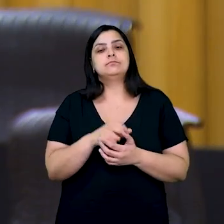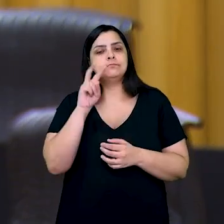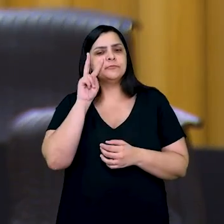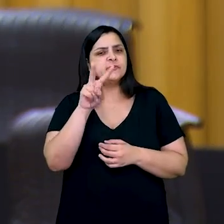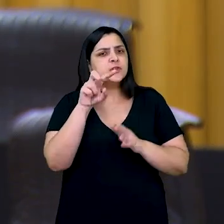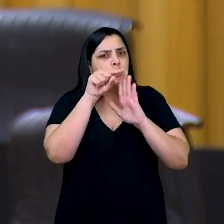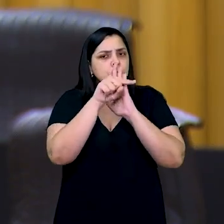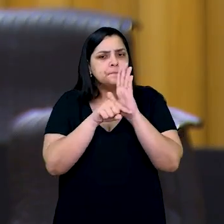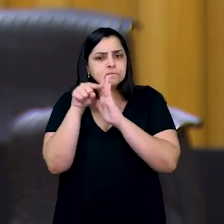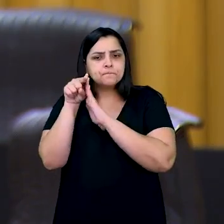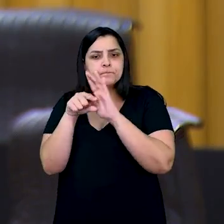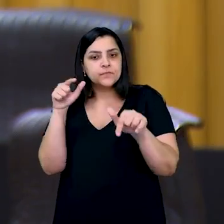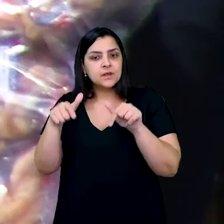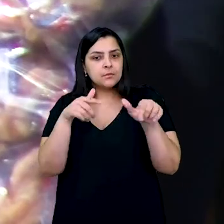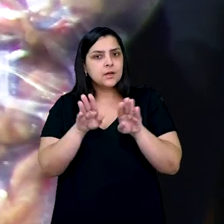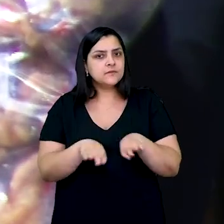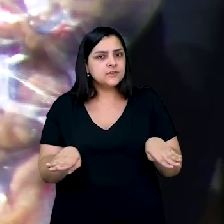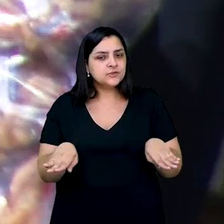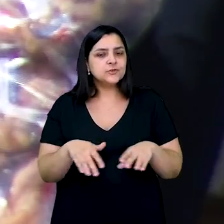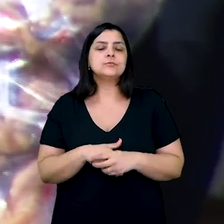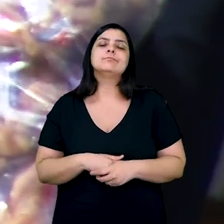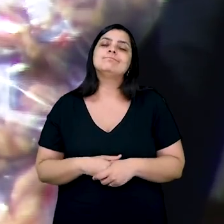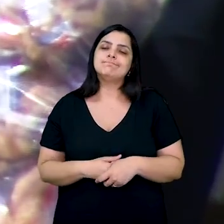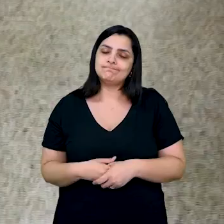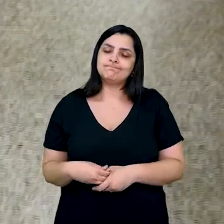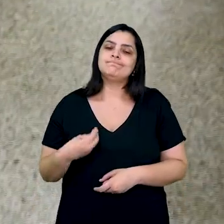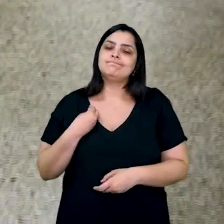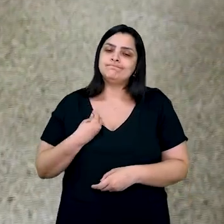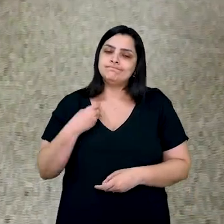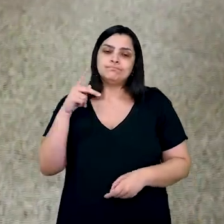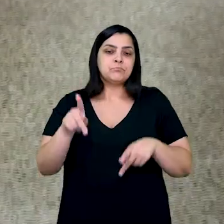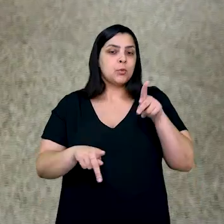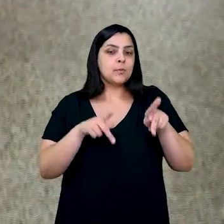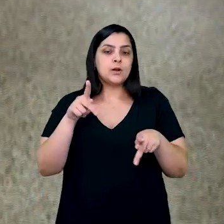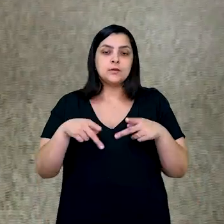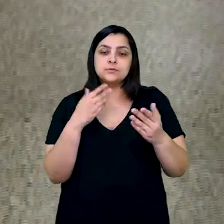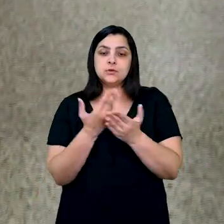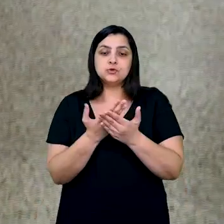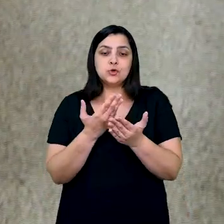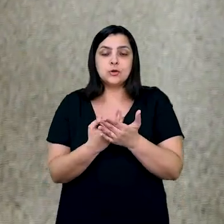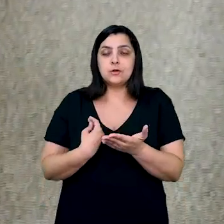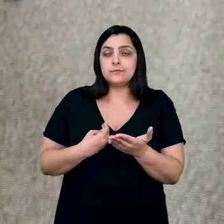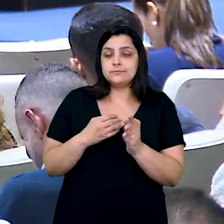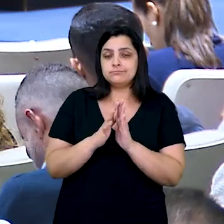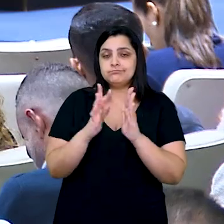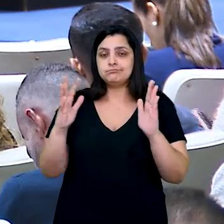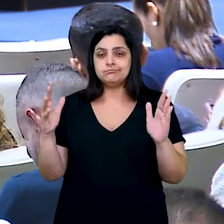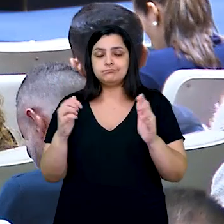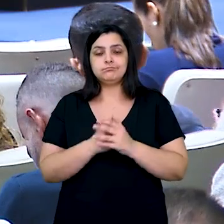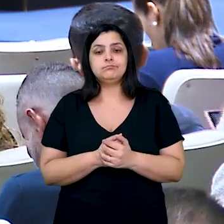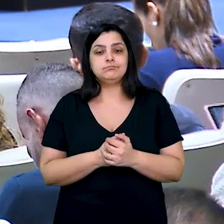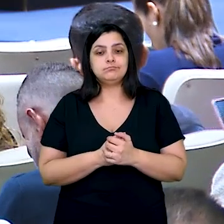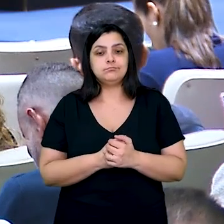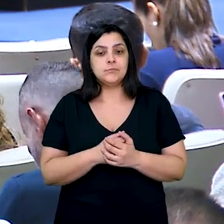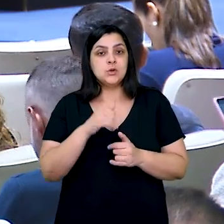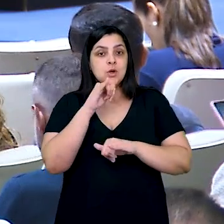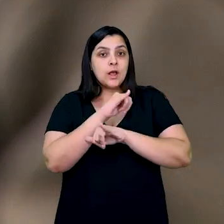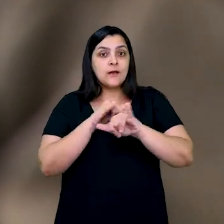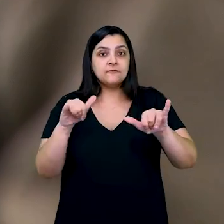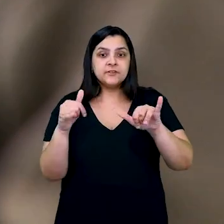e estudou evidências de que o trabalho infantil é uma realidade na população escolar. De acordo com ele,